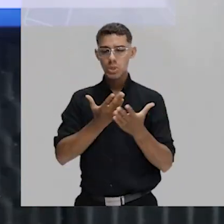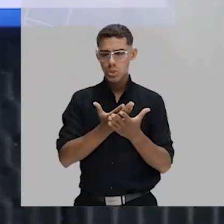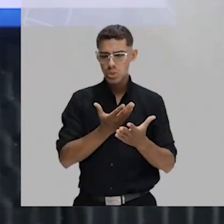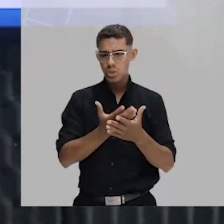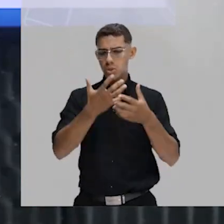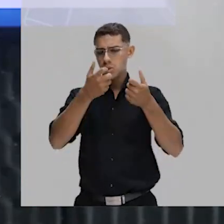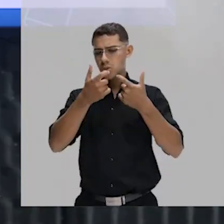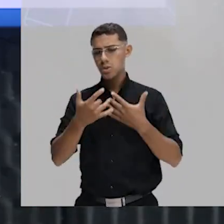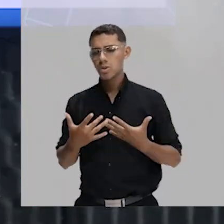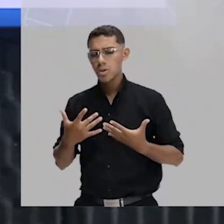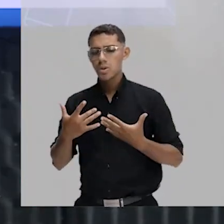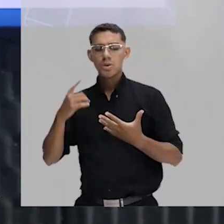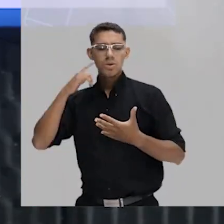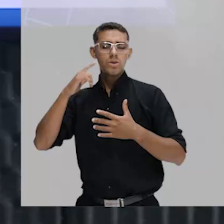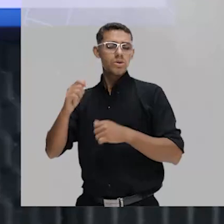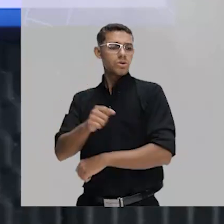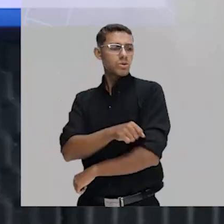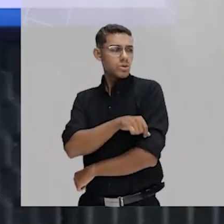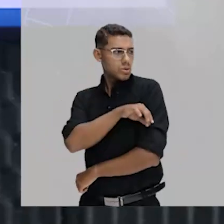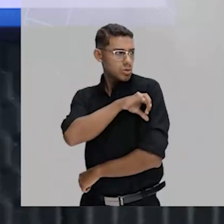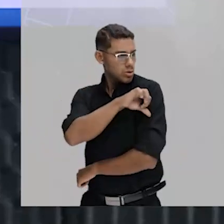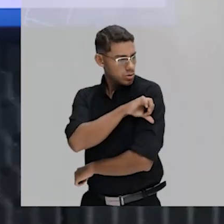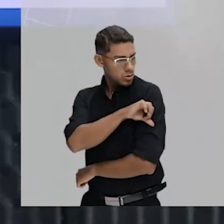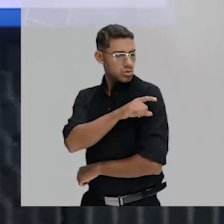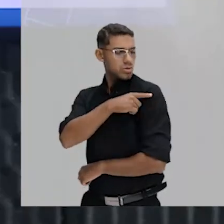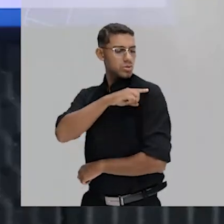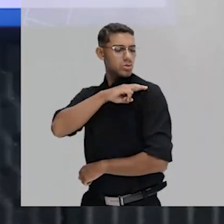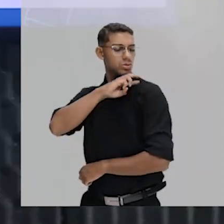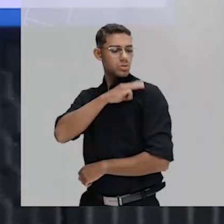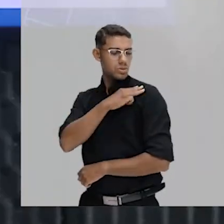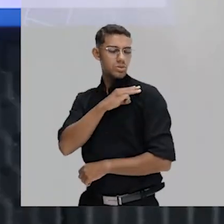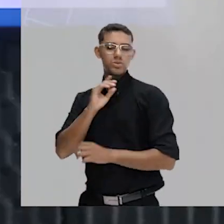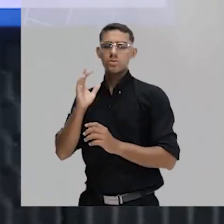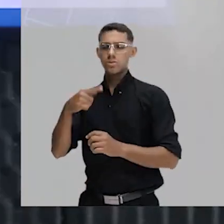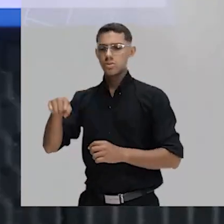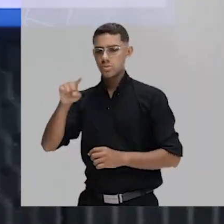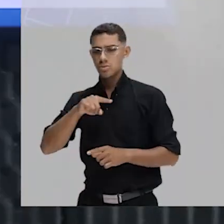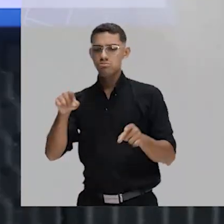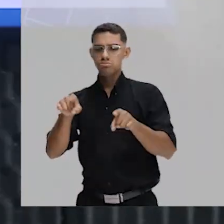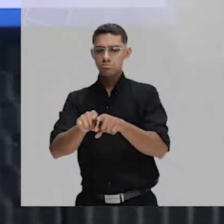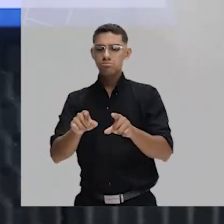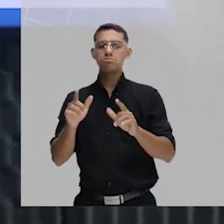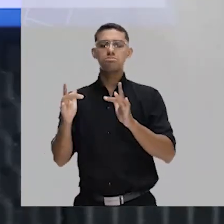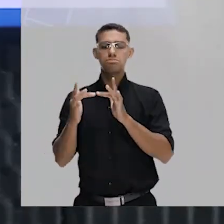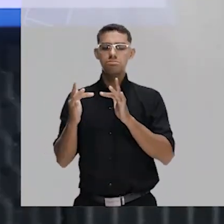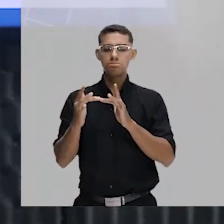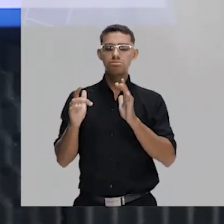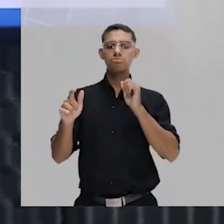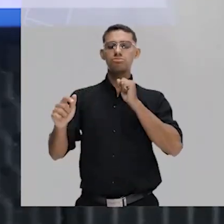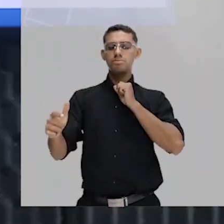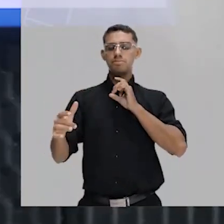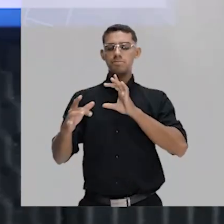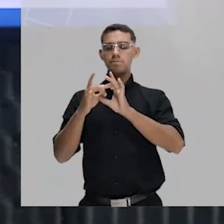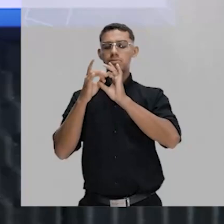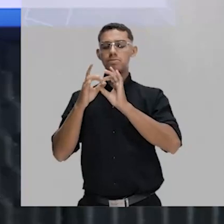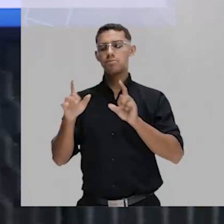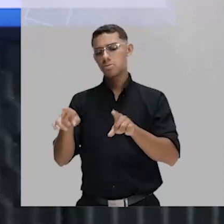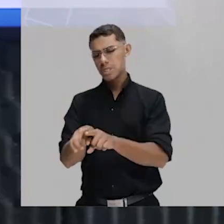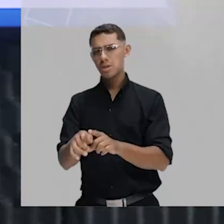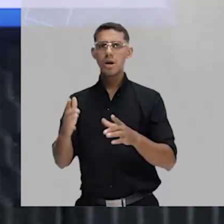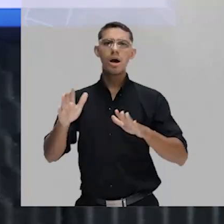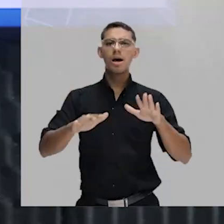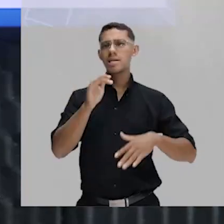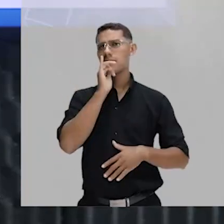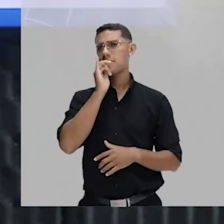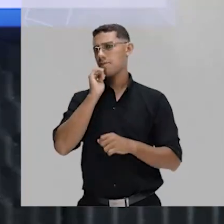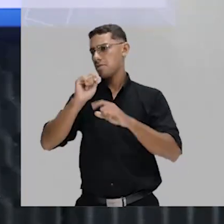no ensino fundamental, vocês estão o tempo inteiro tendo contato com elas também no ensino médio. Então elas vão aparecer o tempo todo, não vão aparecer